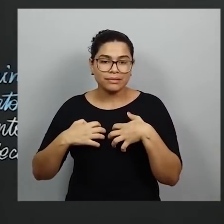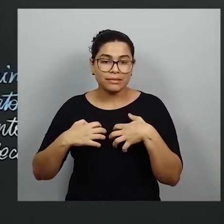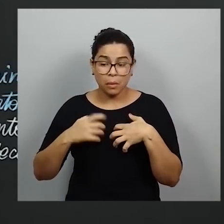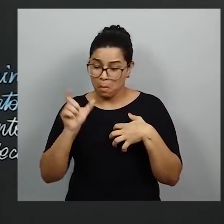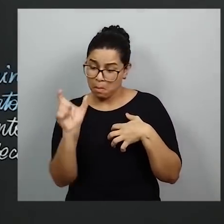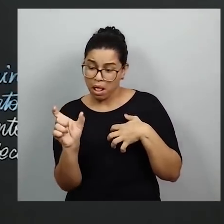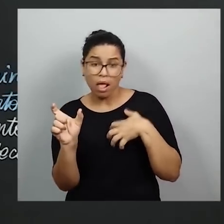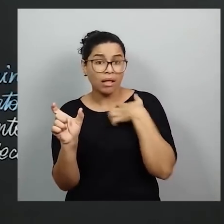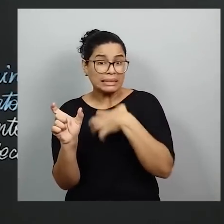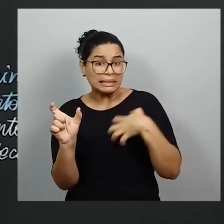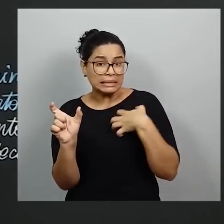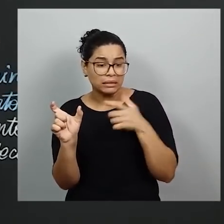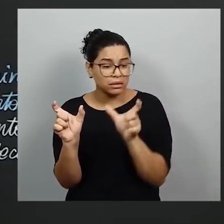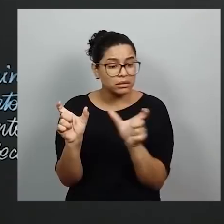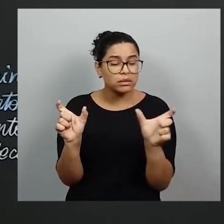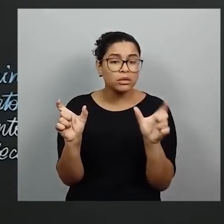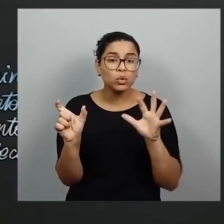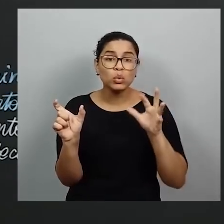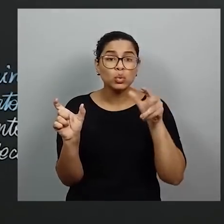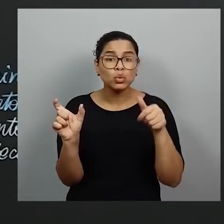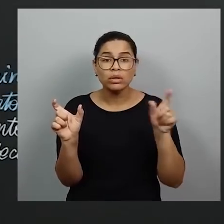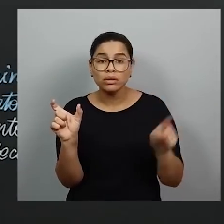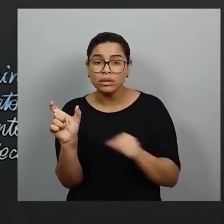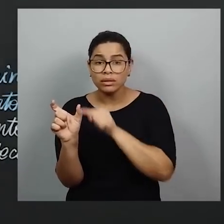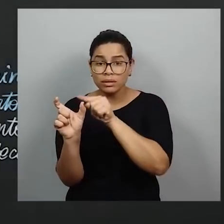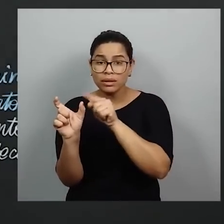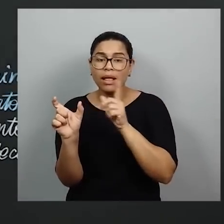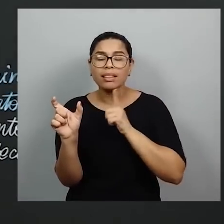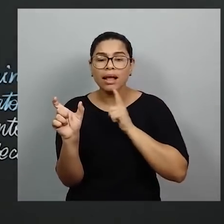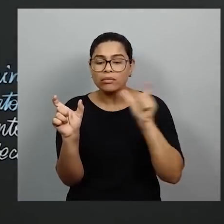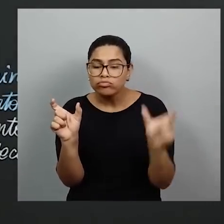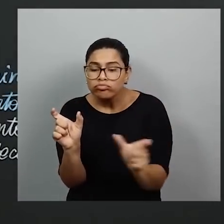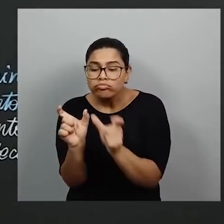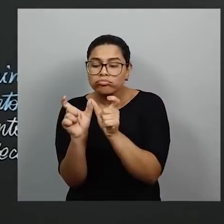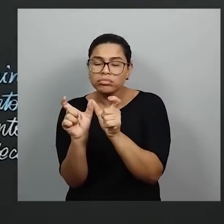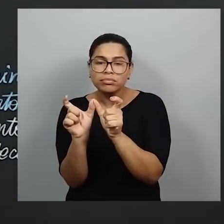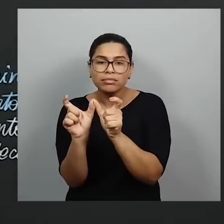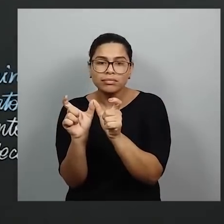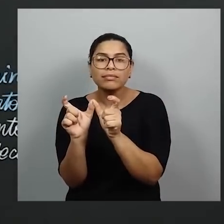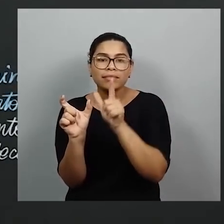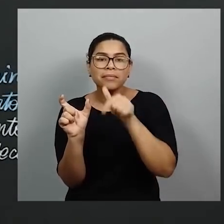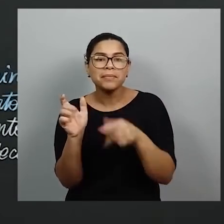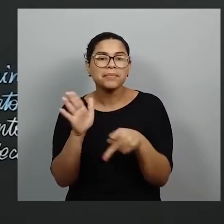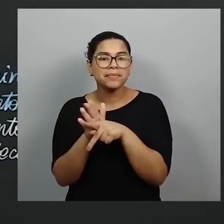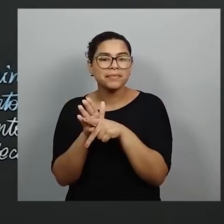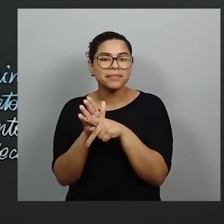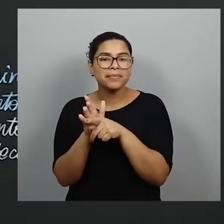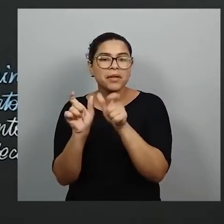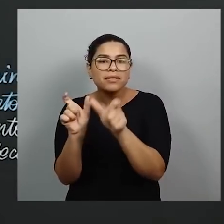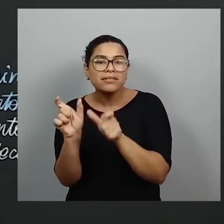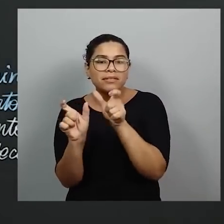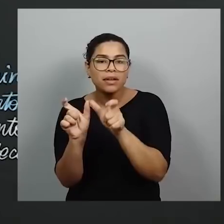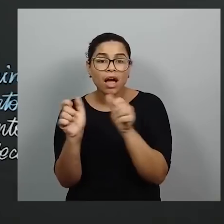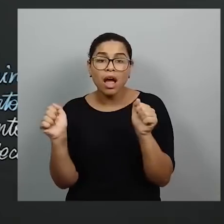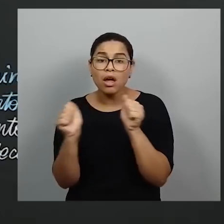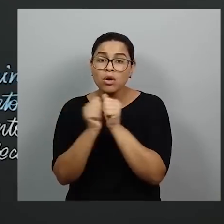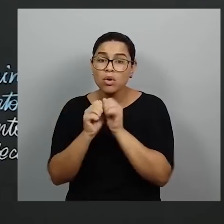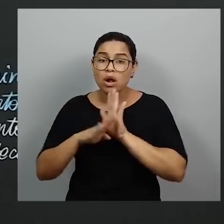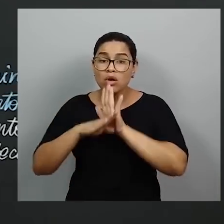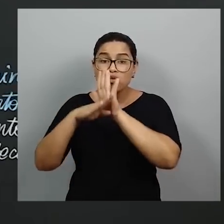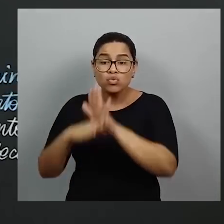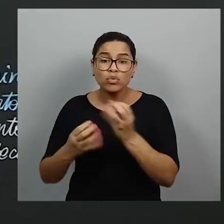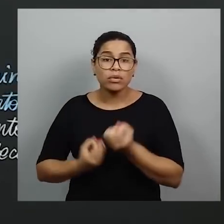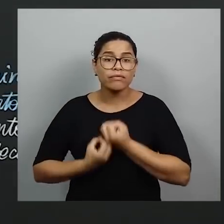por preposição que nos indica por que a pessoa estava ansiosa. Então foi um complemento semântico, acrescentou